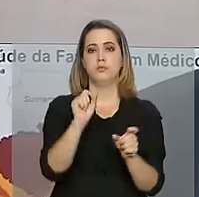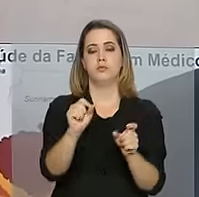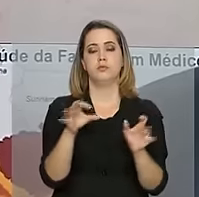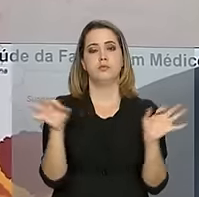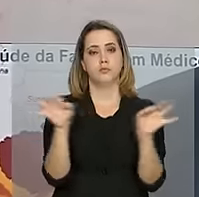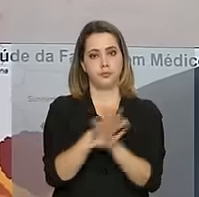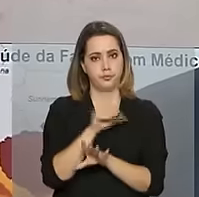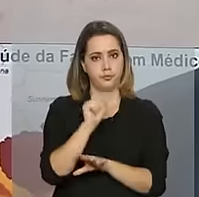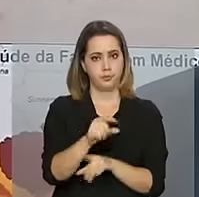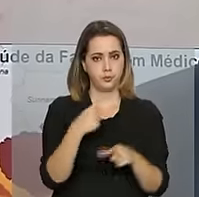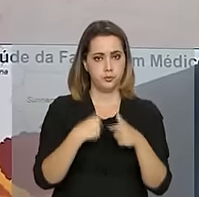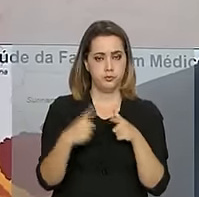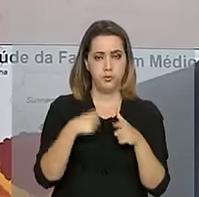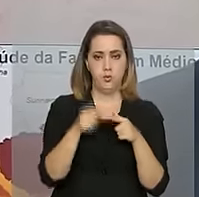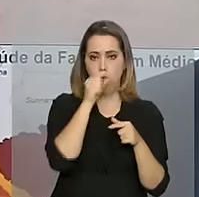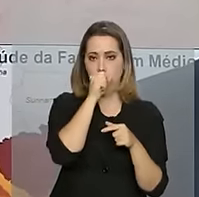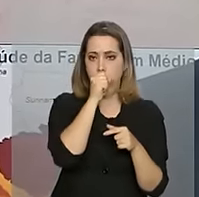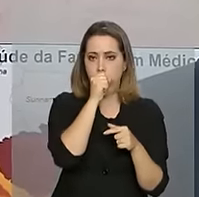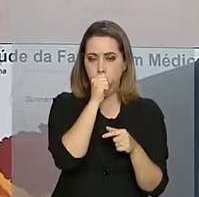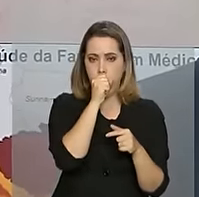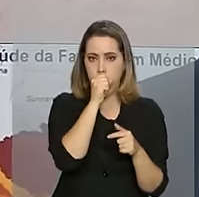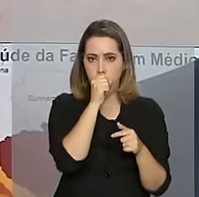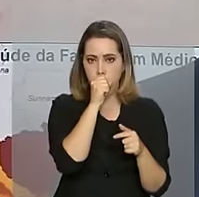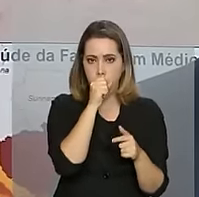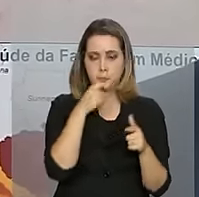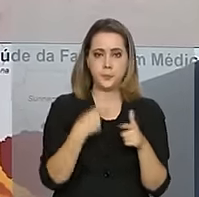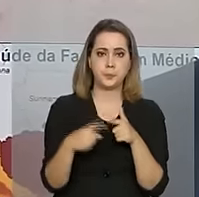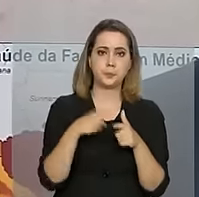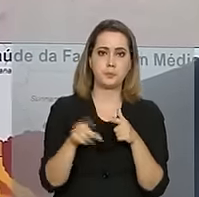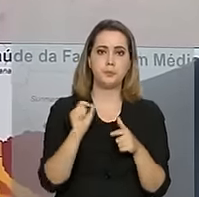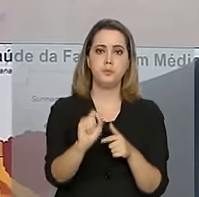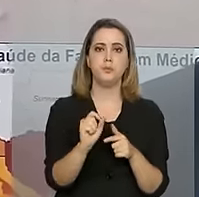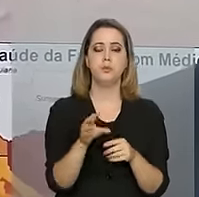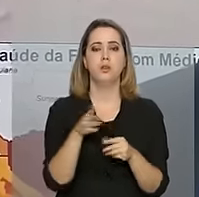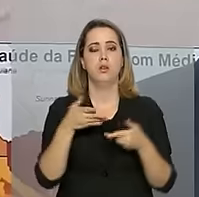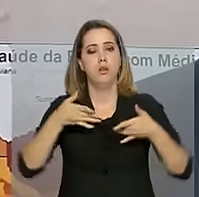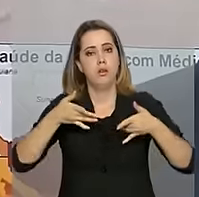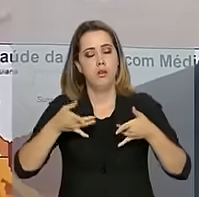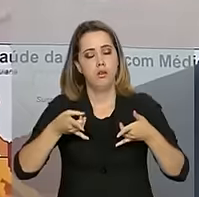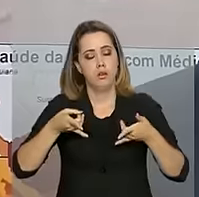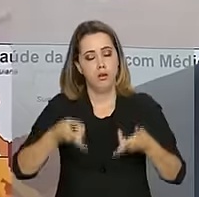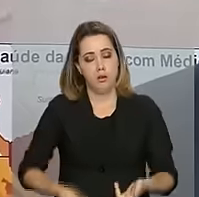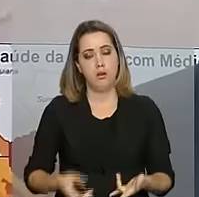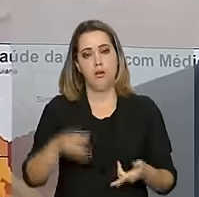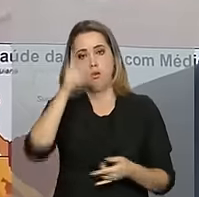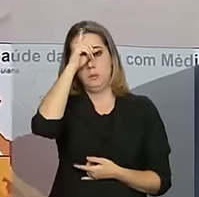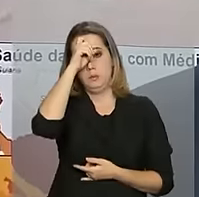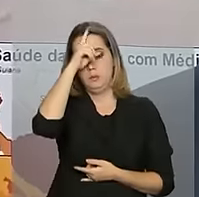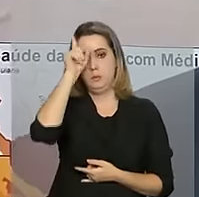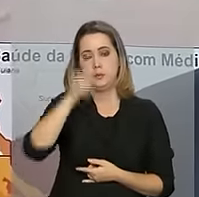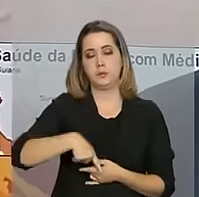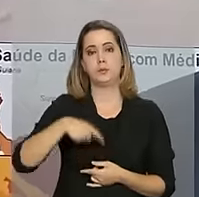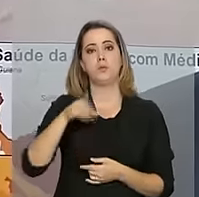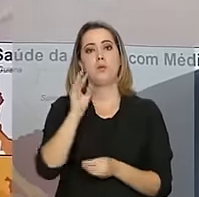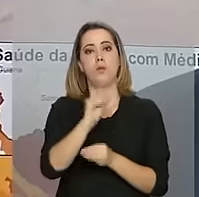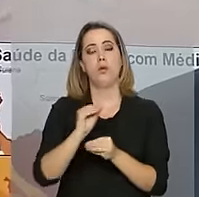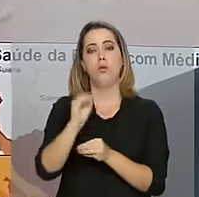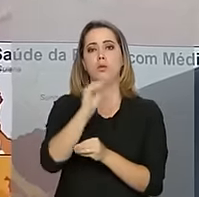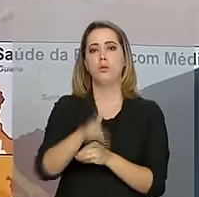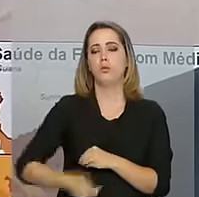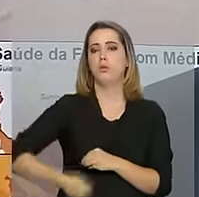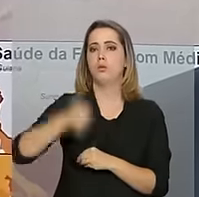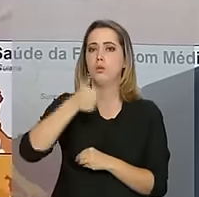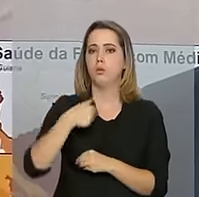resolvendo mais problemas, as pessoas vão precisar ir menos para hospitais, ficarem internadas. Então, é um atendimento de maior qualidade